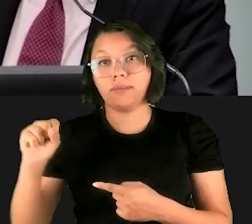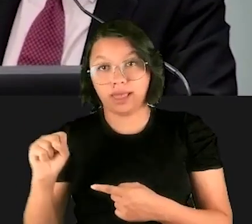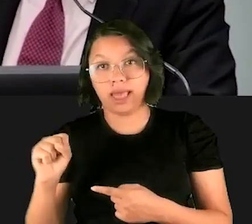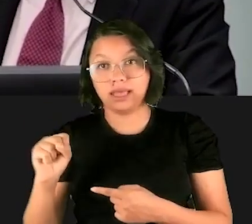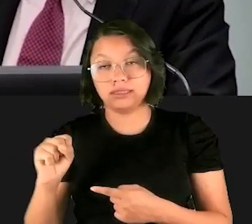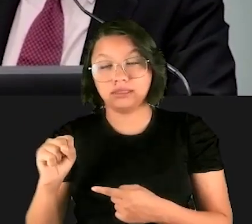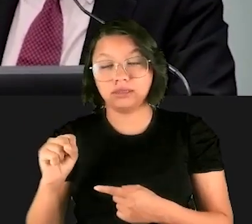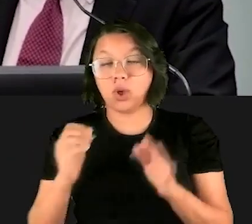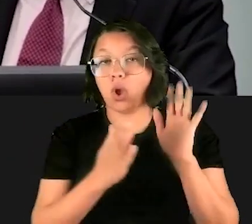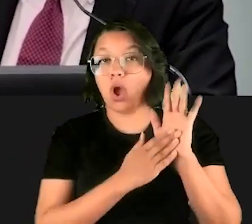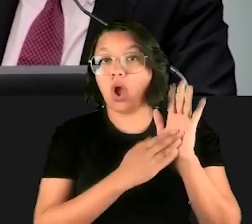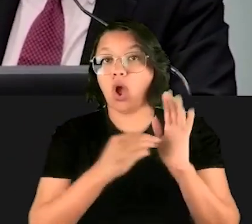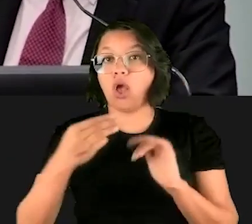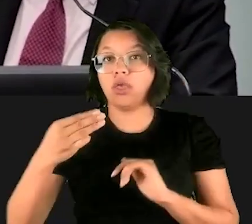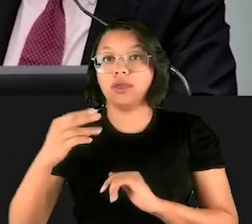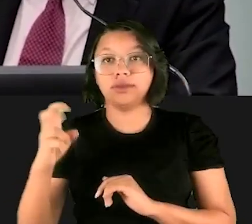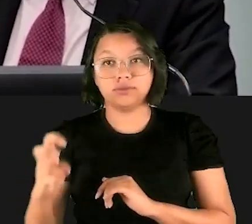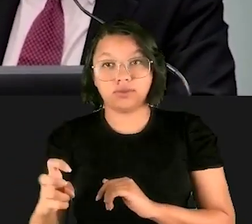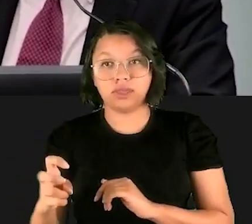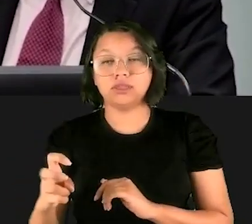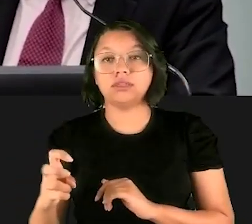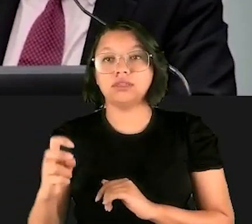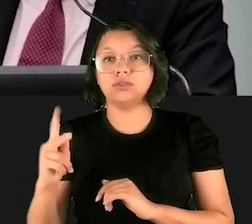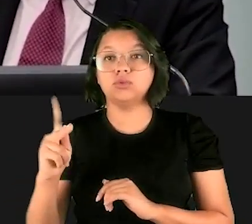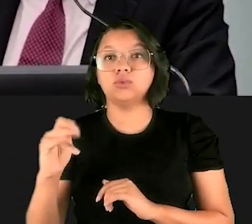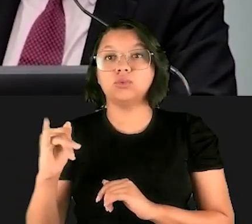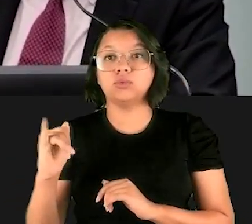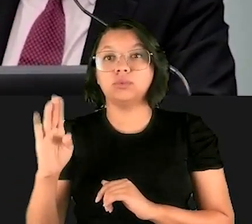3 vezes o PIB PIB per